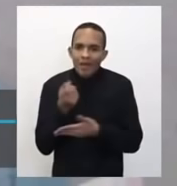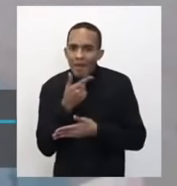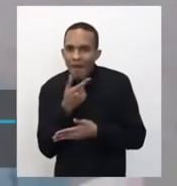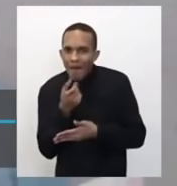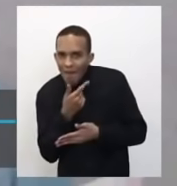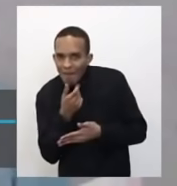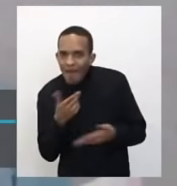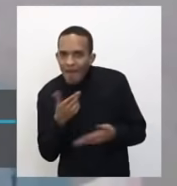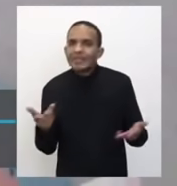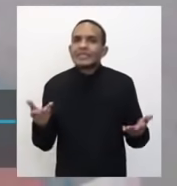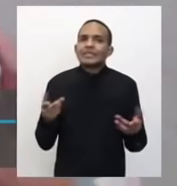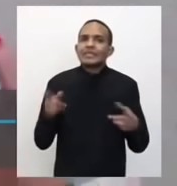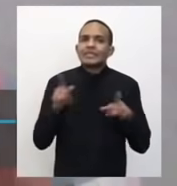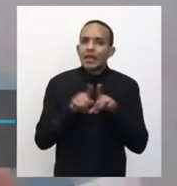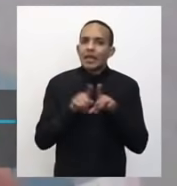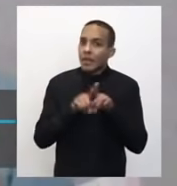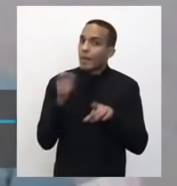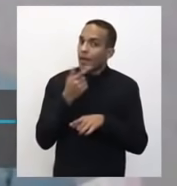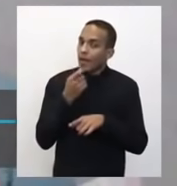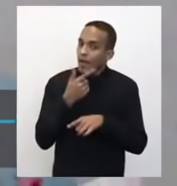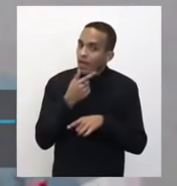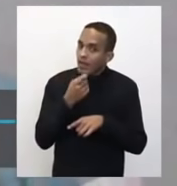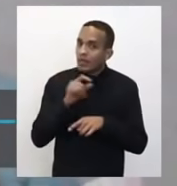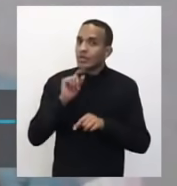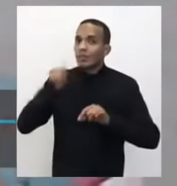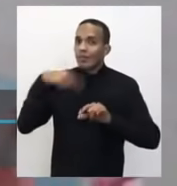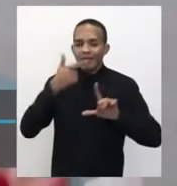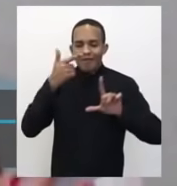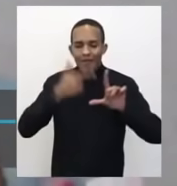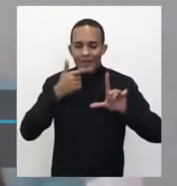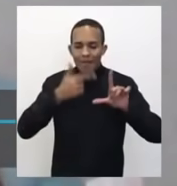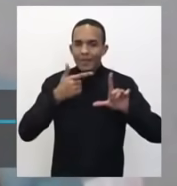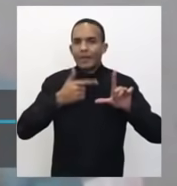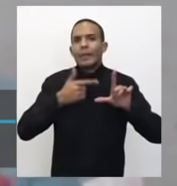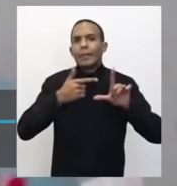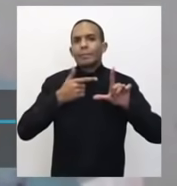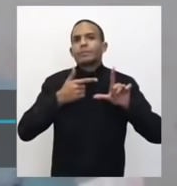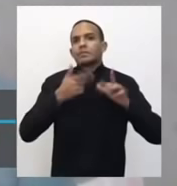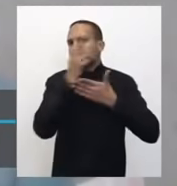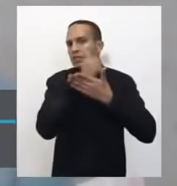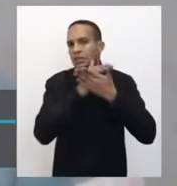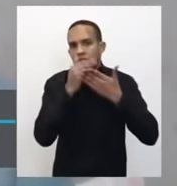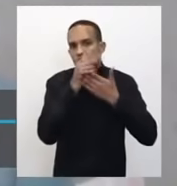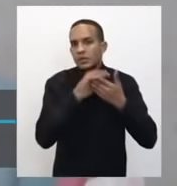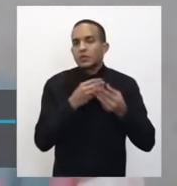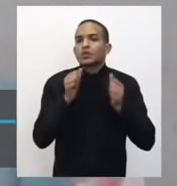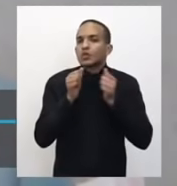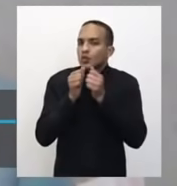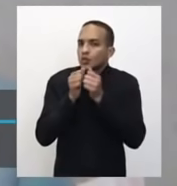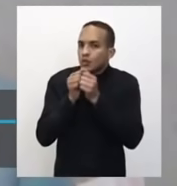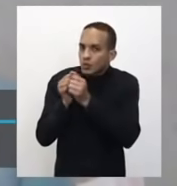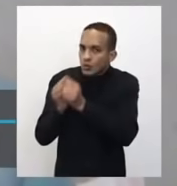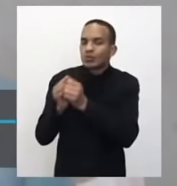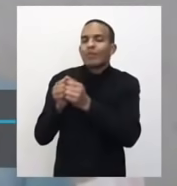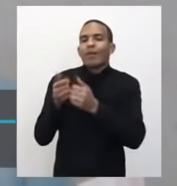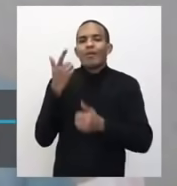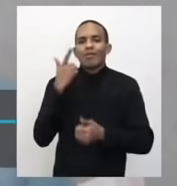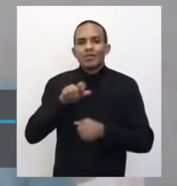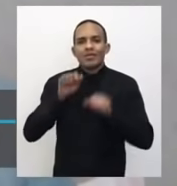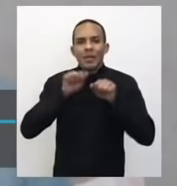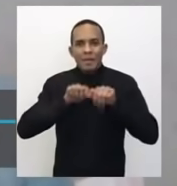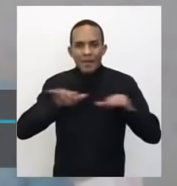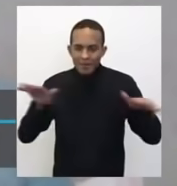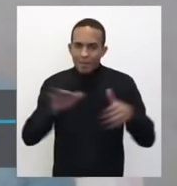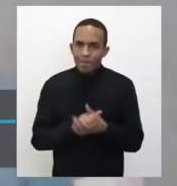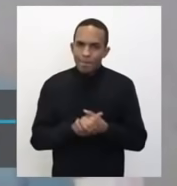humor, e nesse humor com um meme, com uma imagem, ou algo que seja entregue junto para transmitir essa